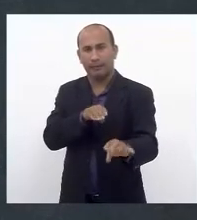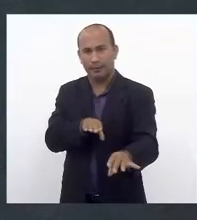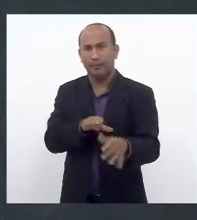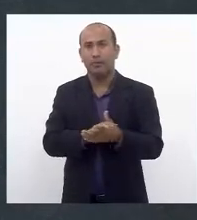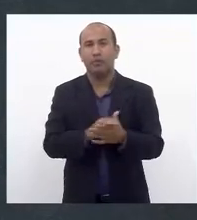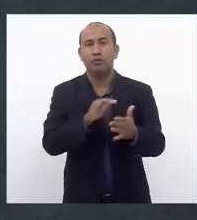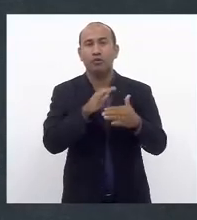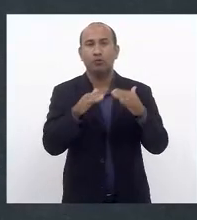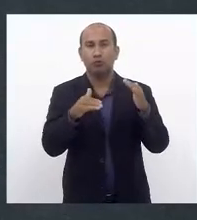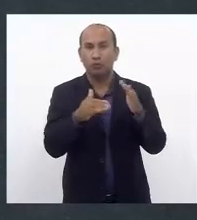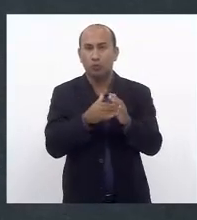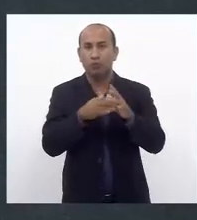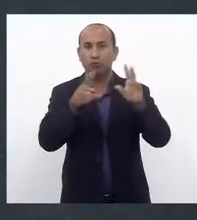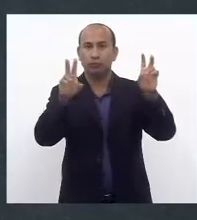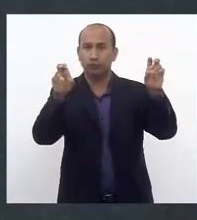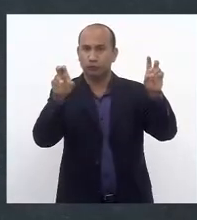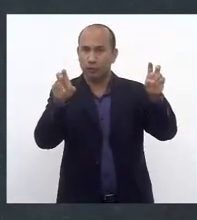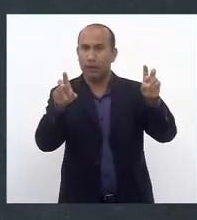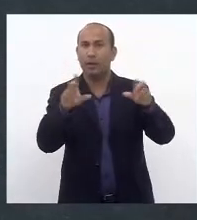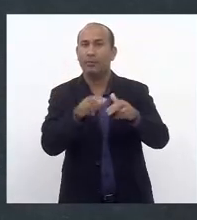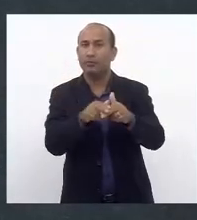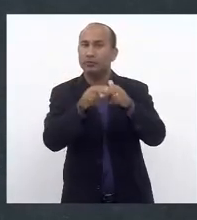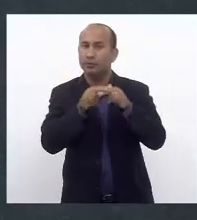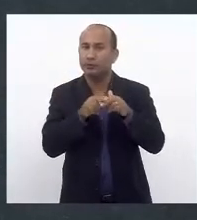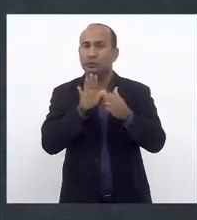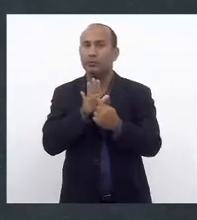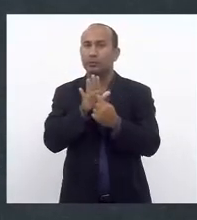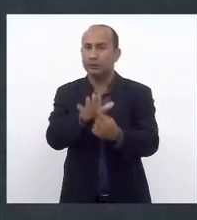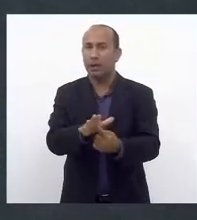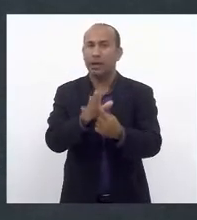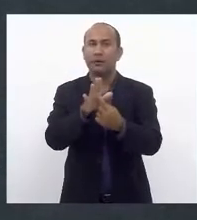Então, todos esses temas foram levantados